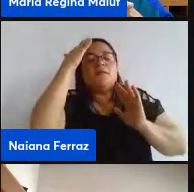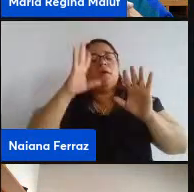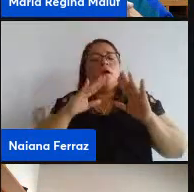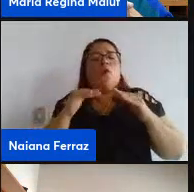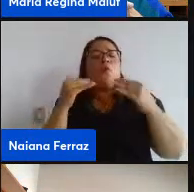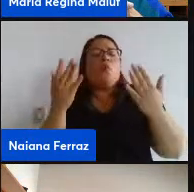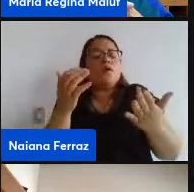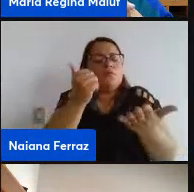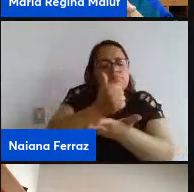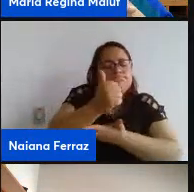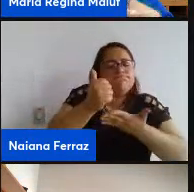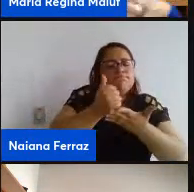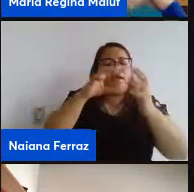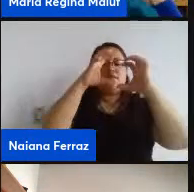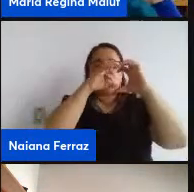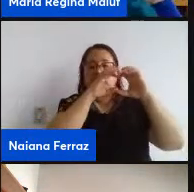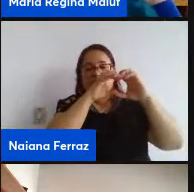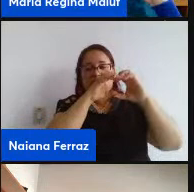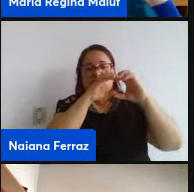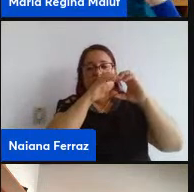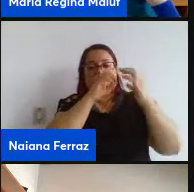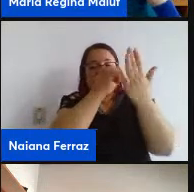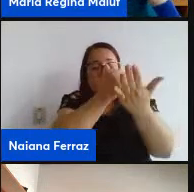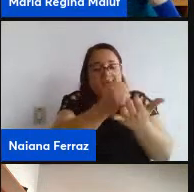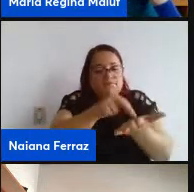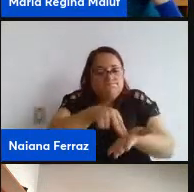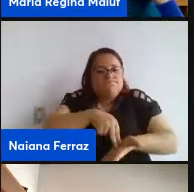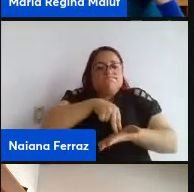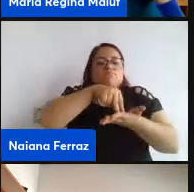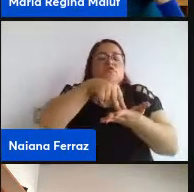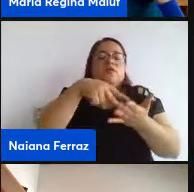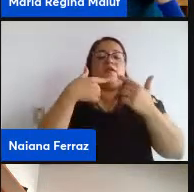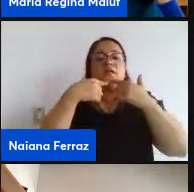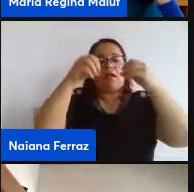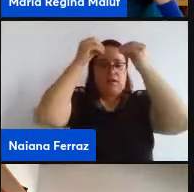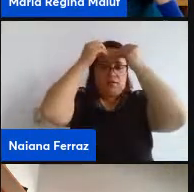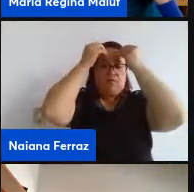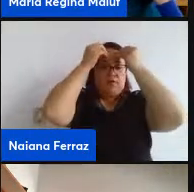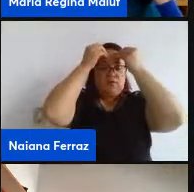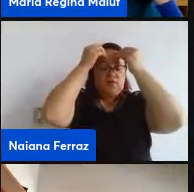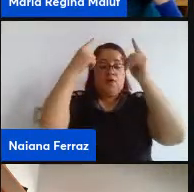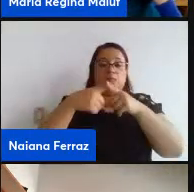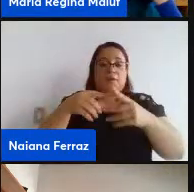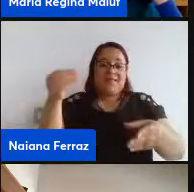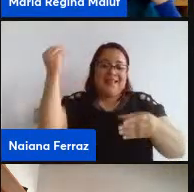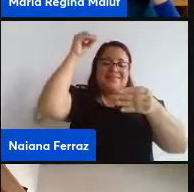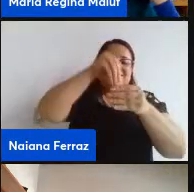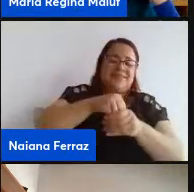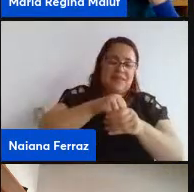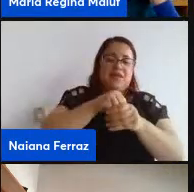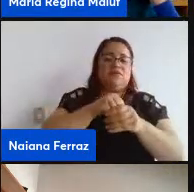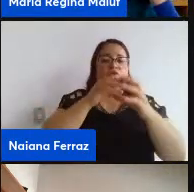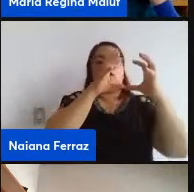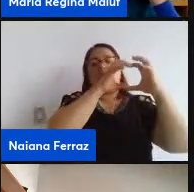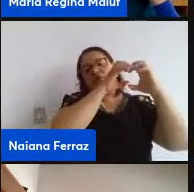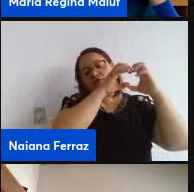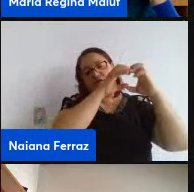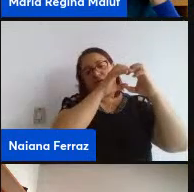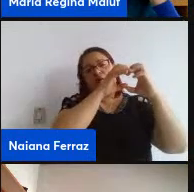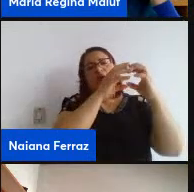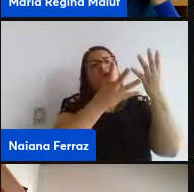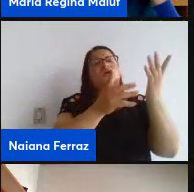que sustentam essa linguagem, já que ela é parte da cognição, bem como se dá o